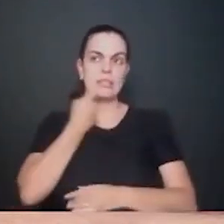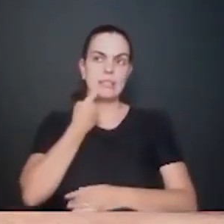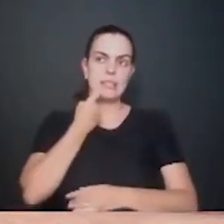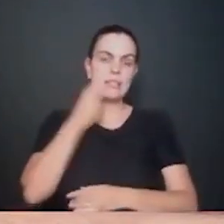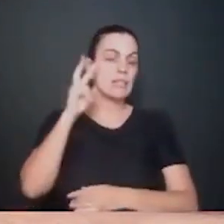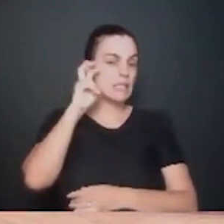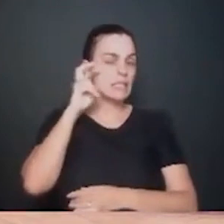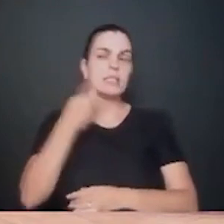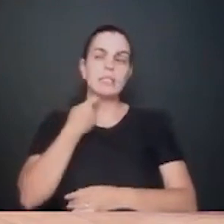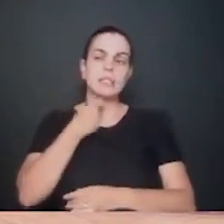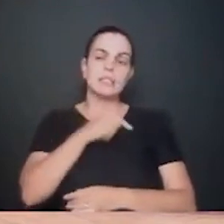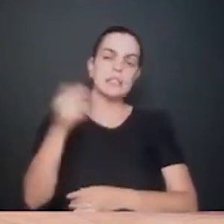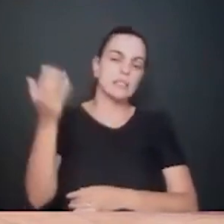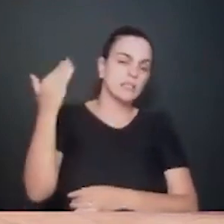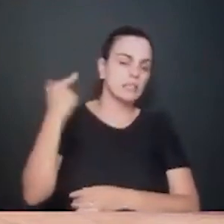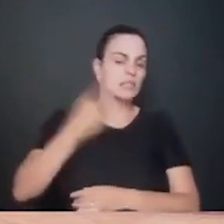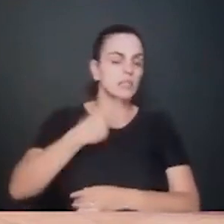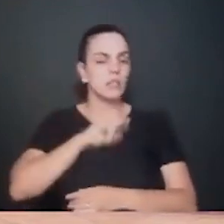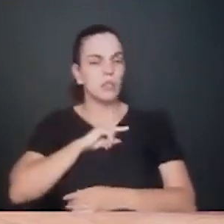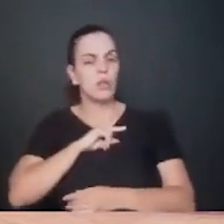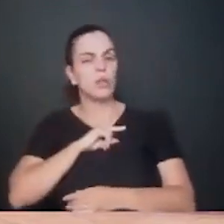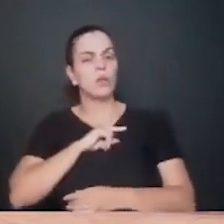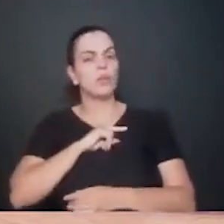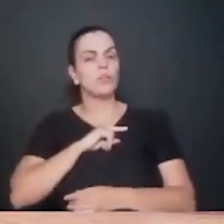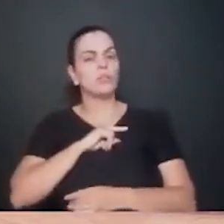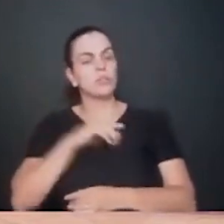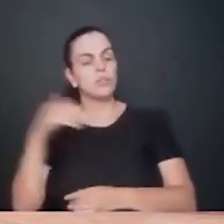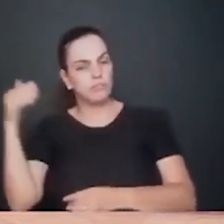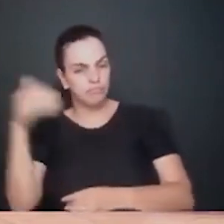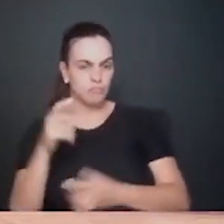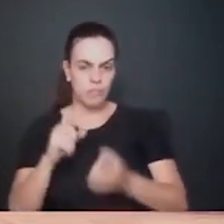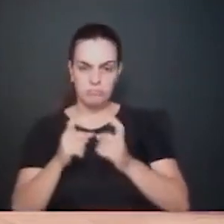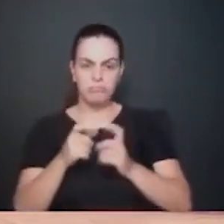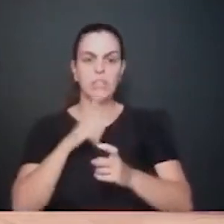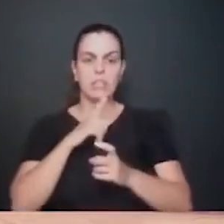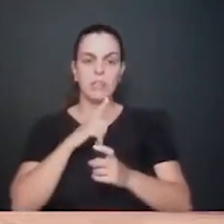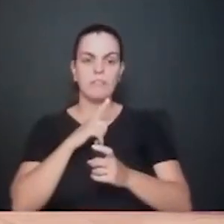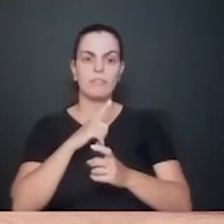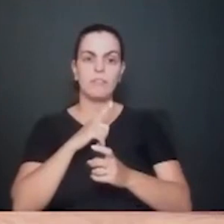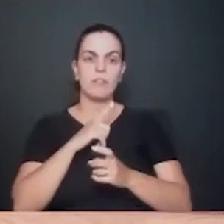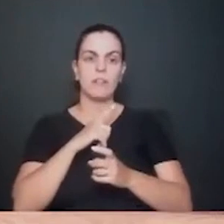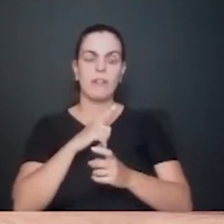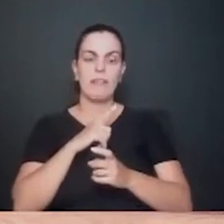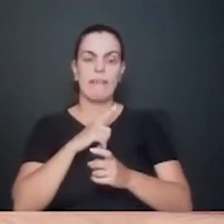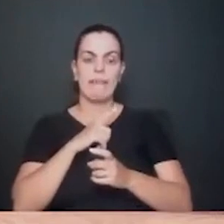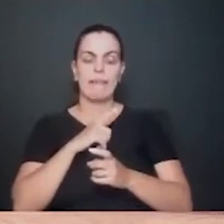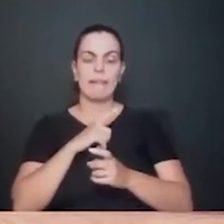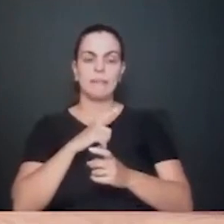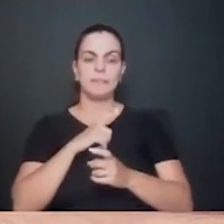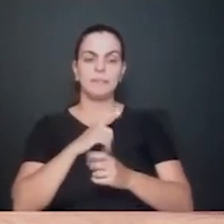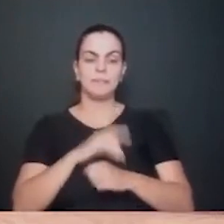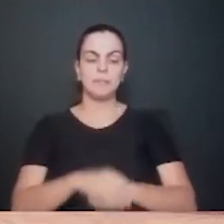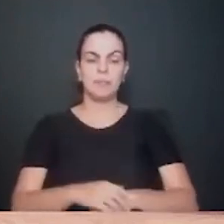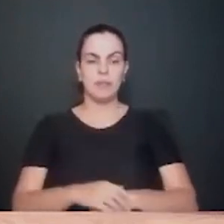onde a gente, na secretaria, a gente ficou inoperante por algumas horas. Inoperante, que eu digo assim, quando há necessidade de troca